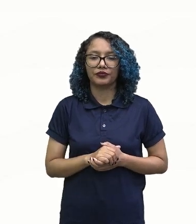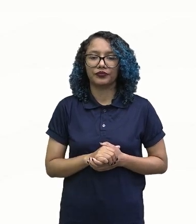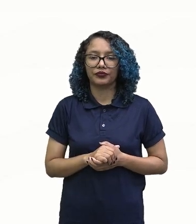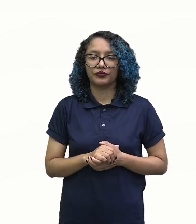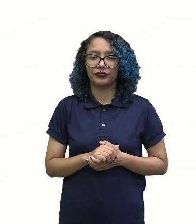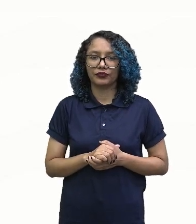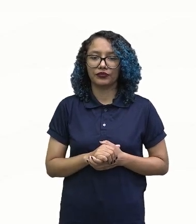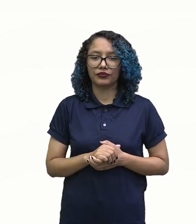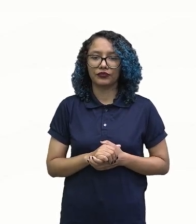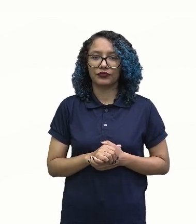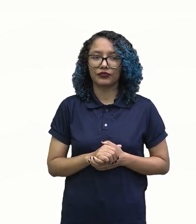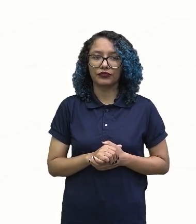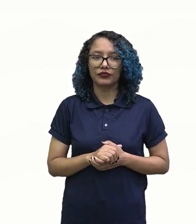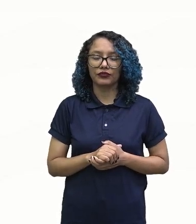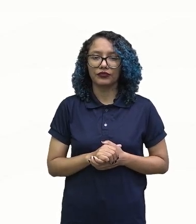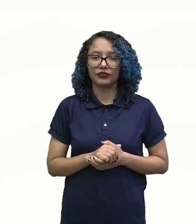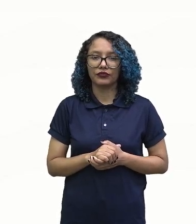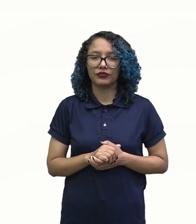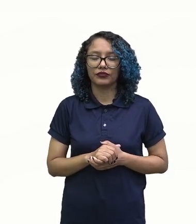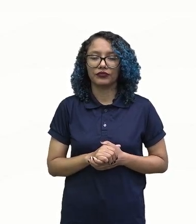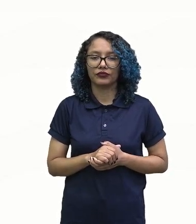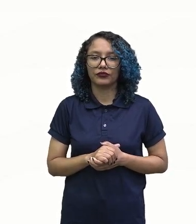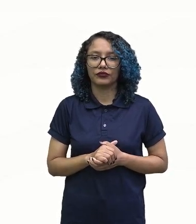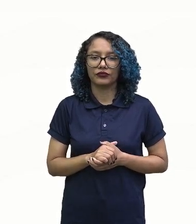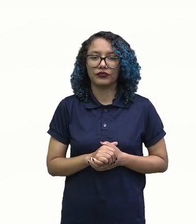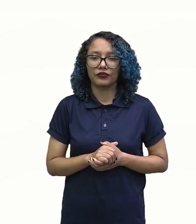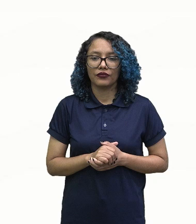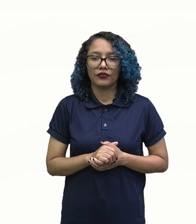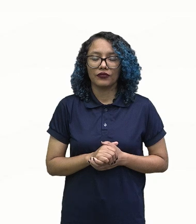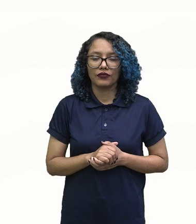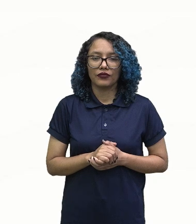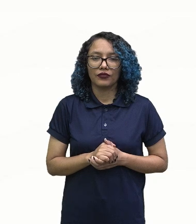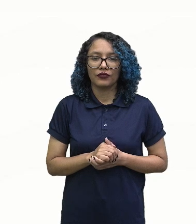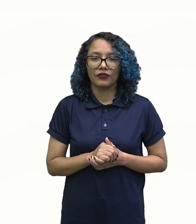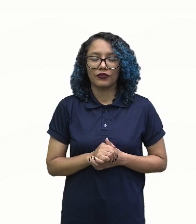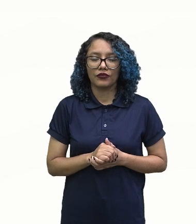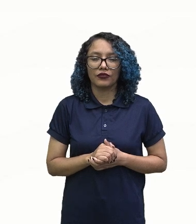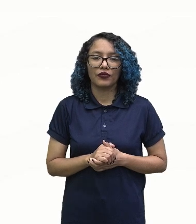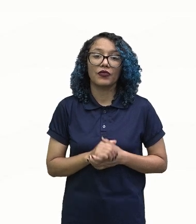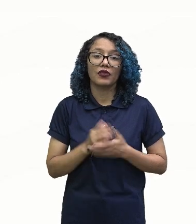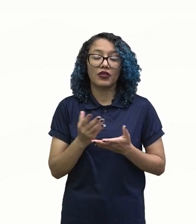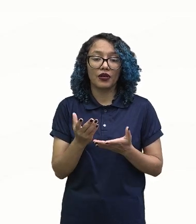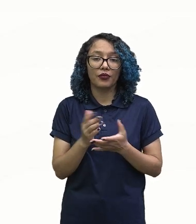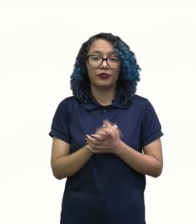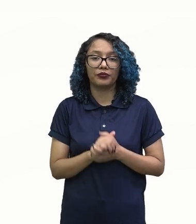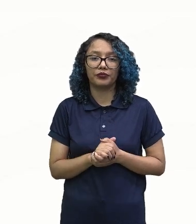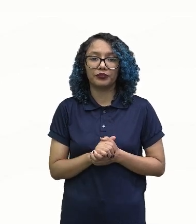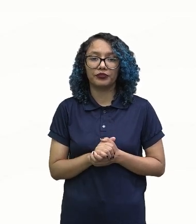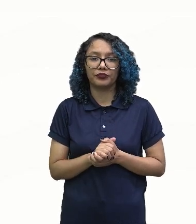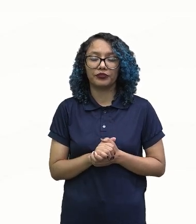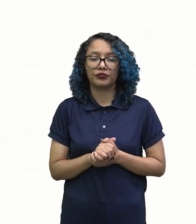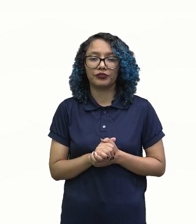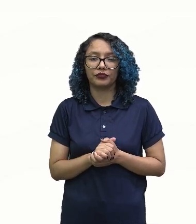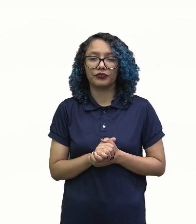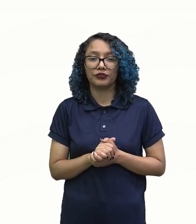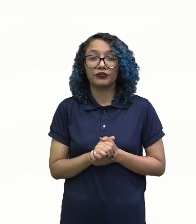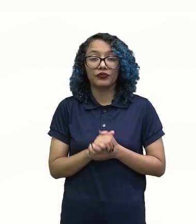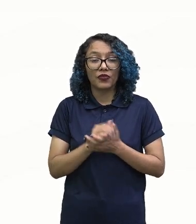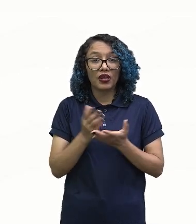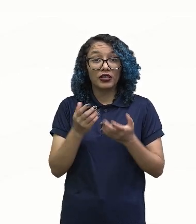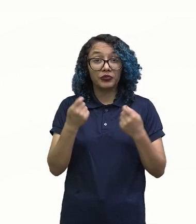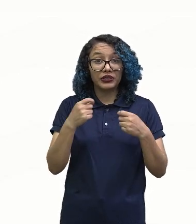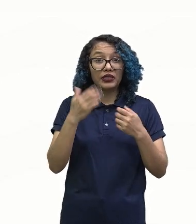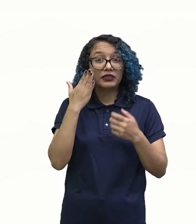importante nós conhecermos esses prefixos com os sentidos que eles têm,